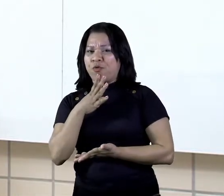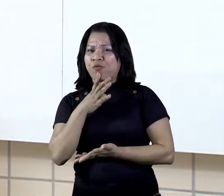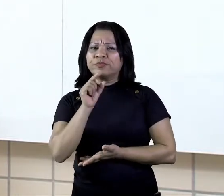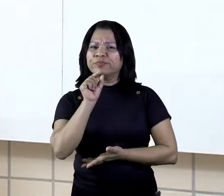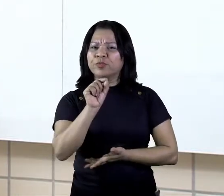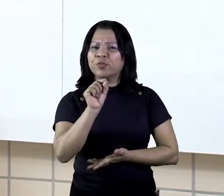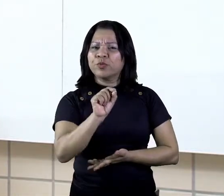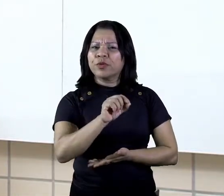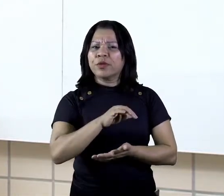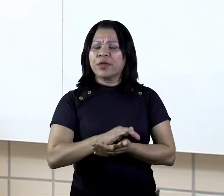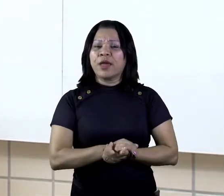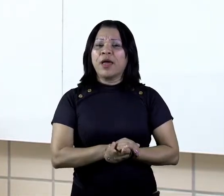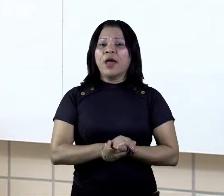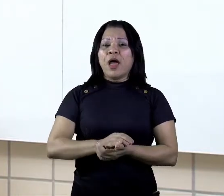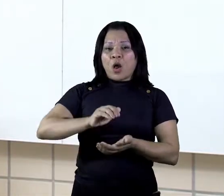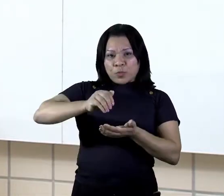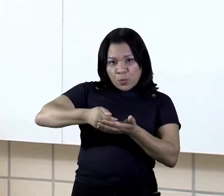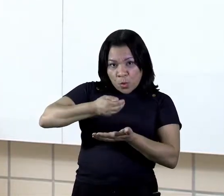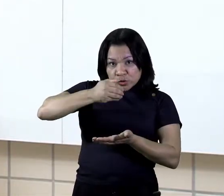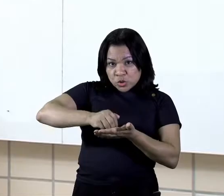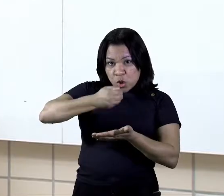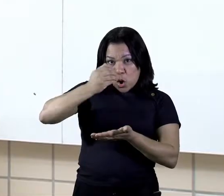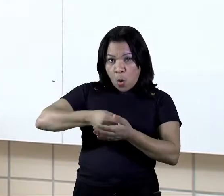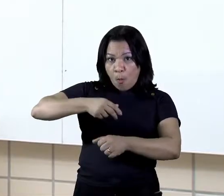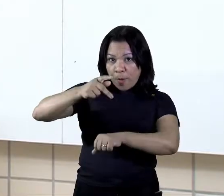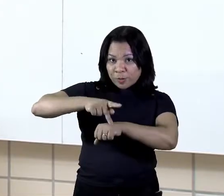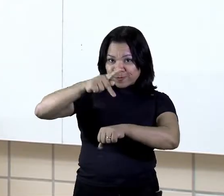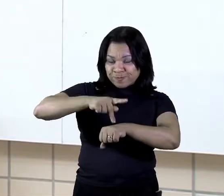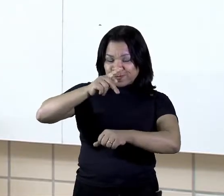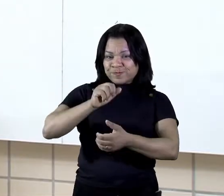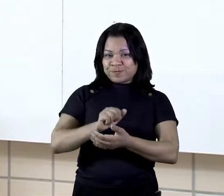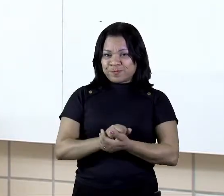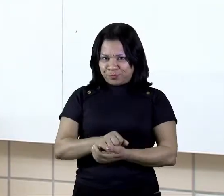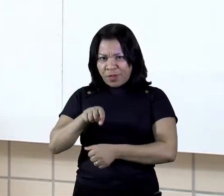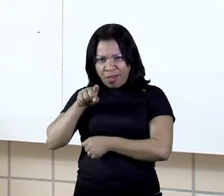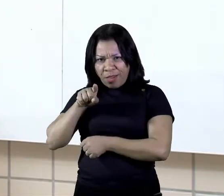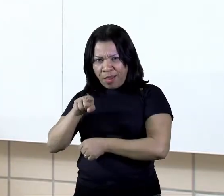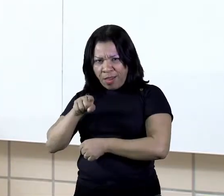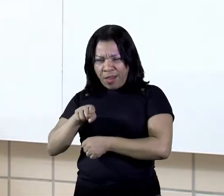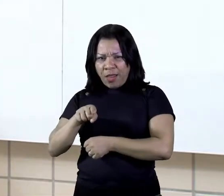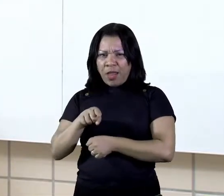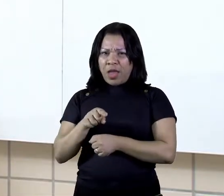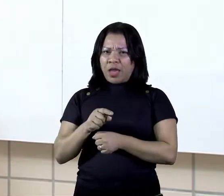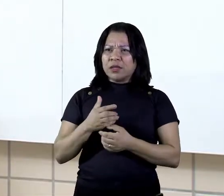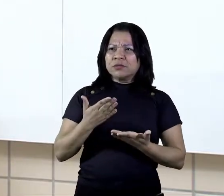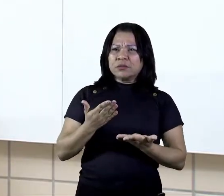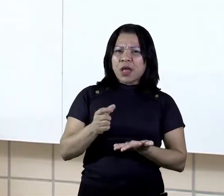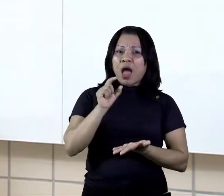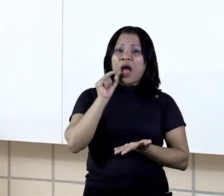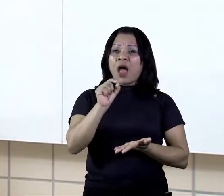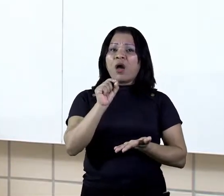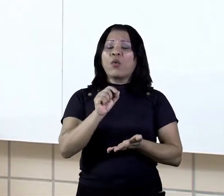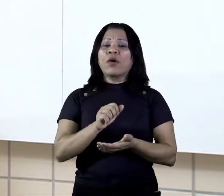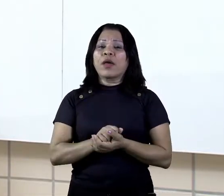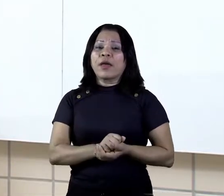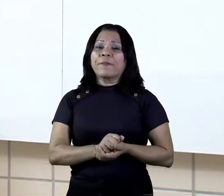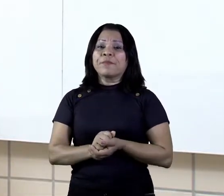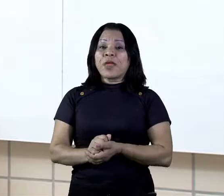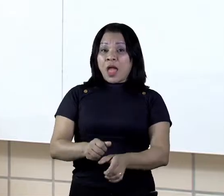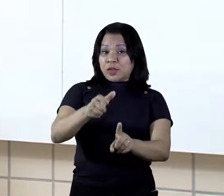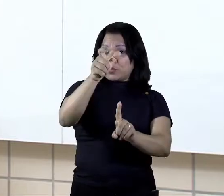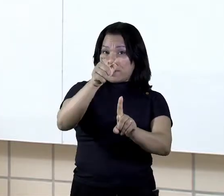A Sopa de Pedra. Esse conto ele é um conto do autor, do astuto